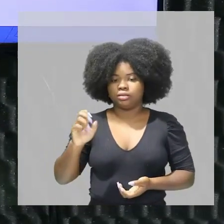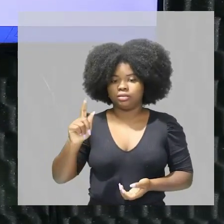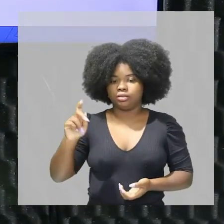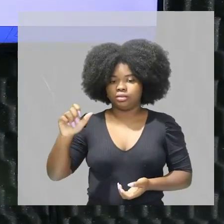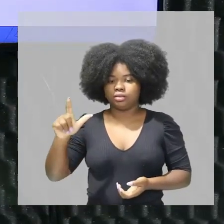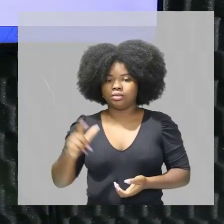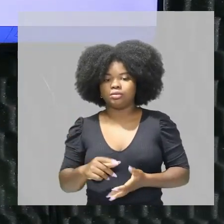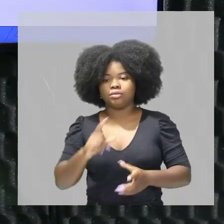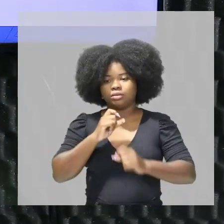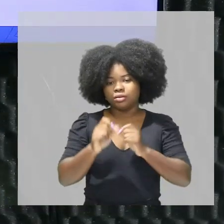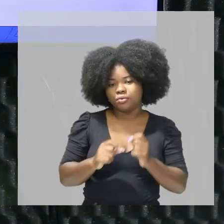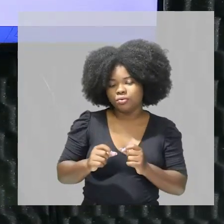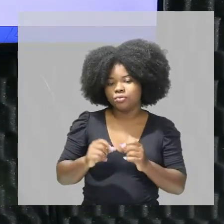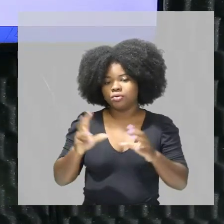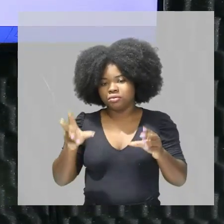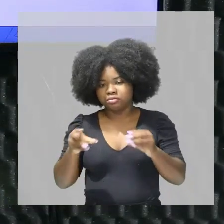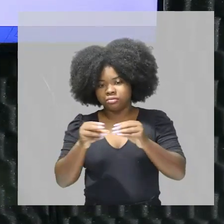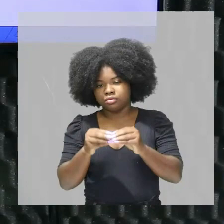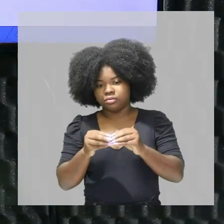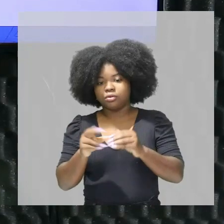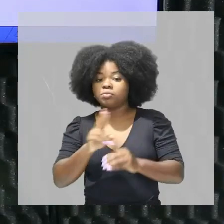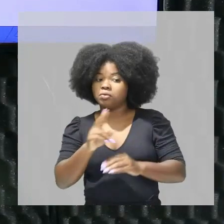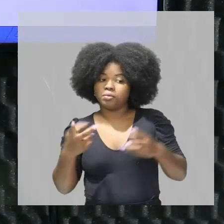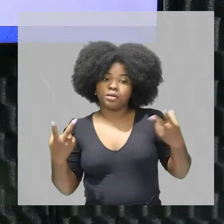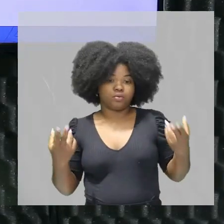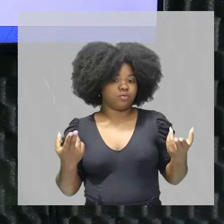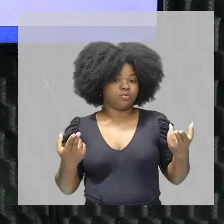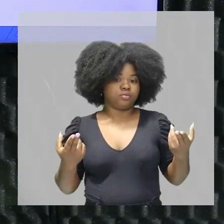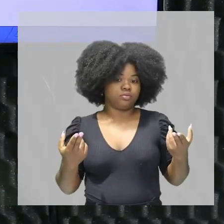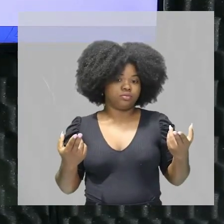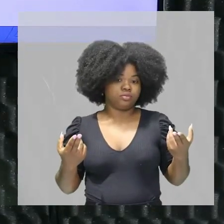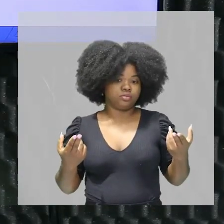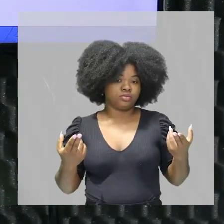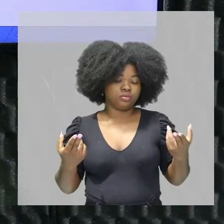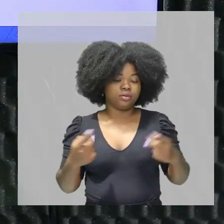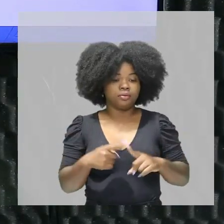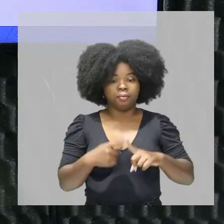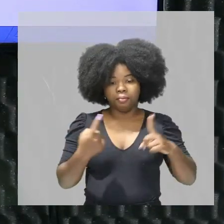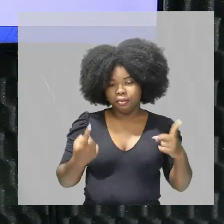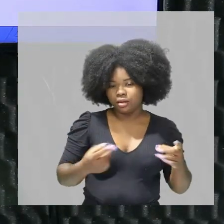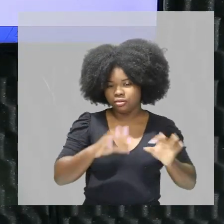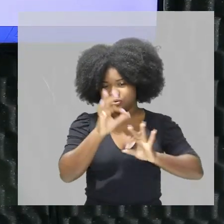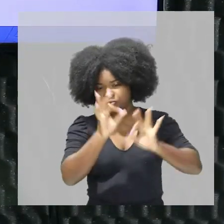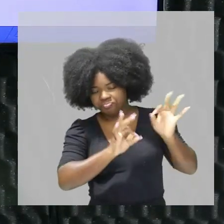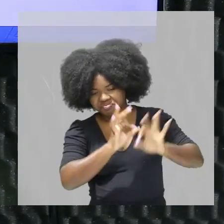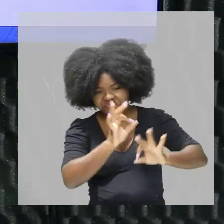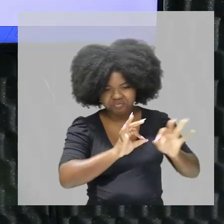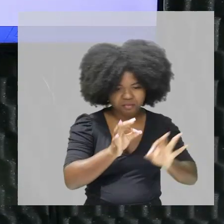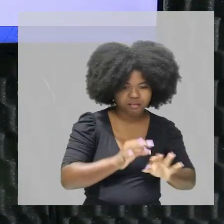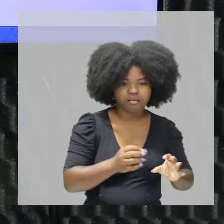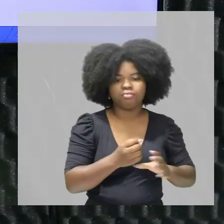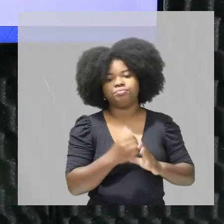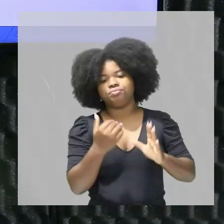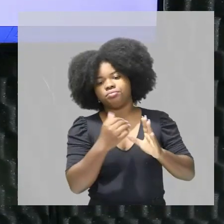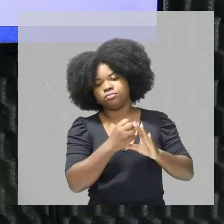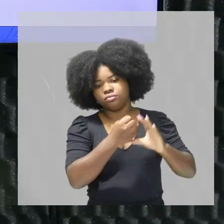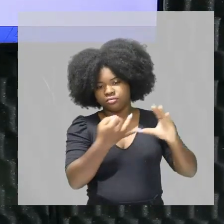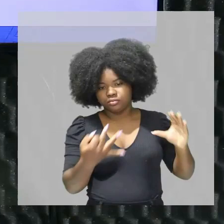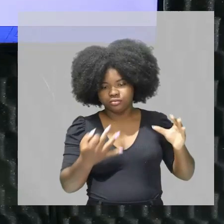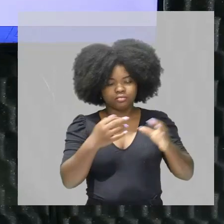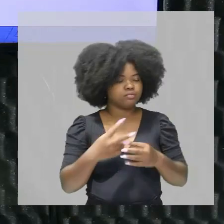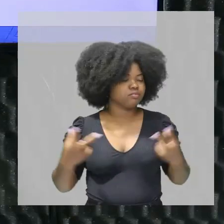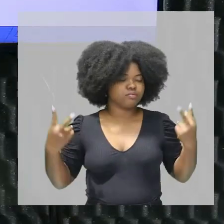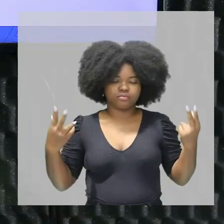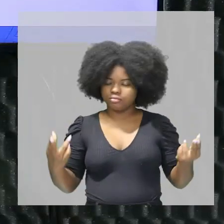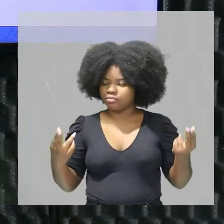síntese são questões diferentes o nome é o mesmo mas a fórmula configuração a construção não é igual percebe